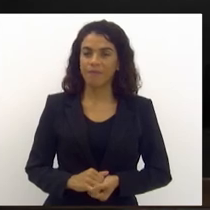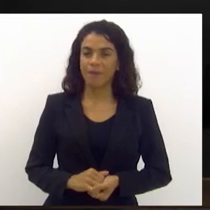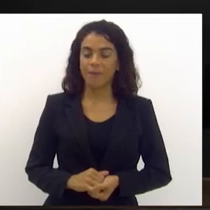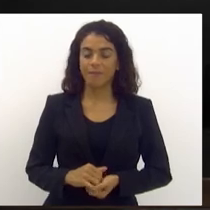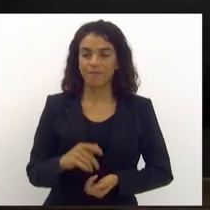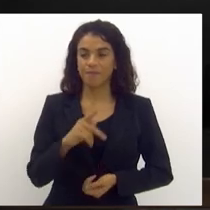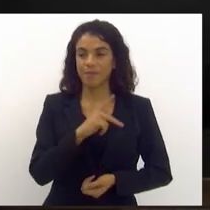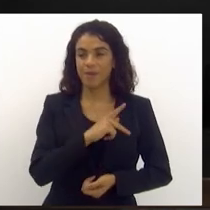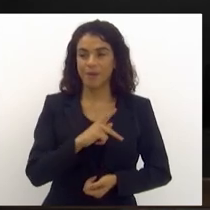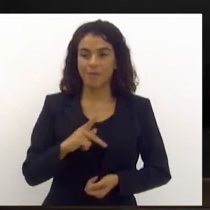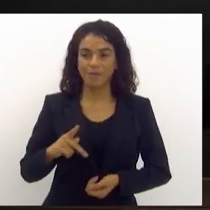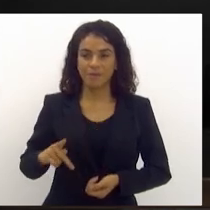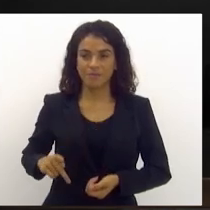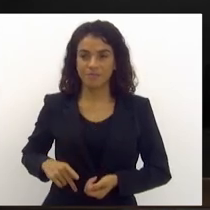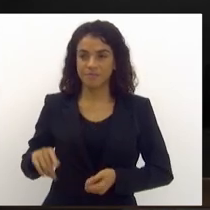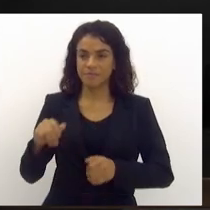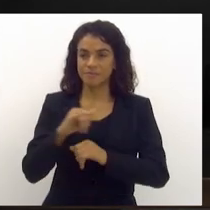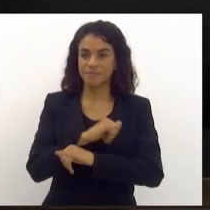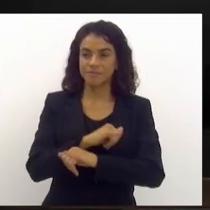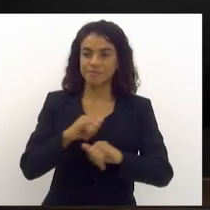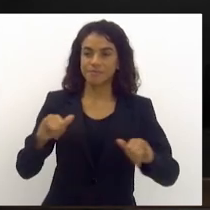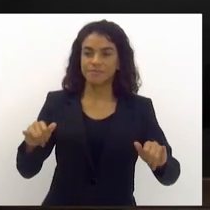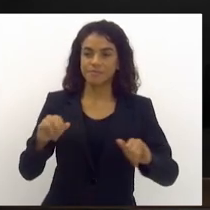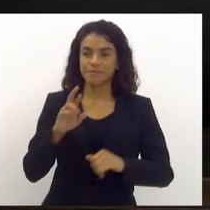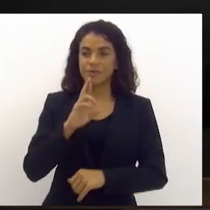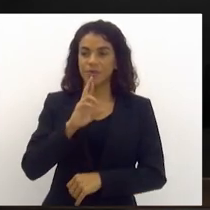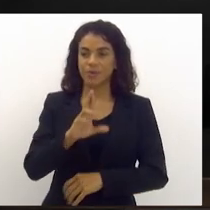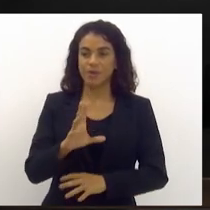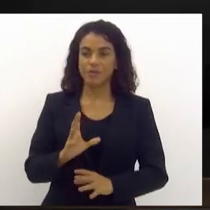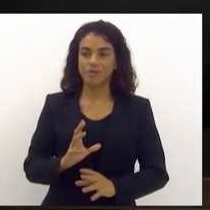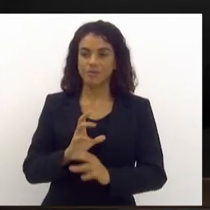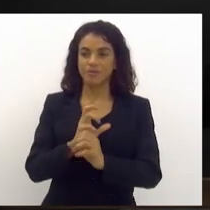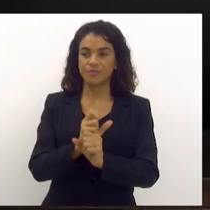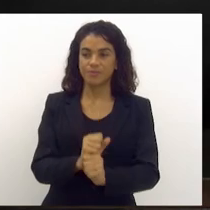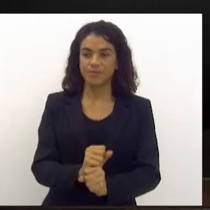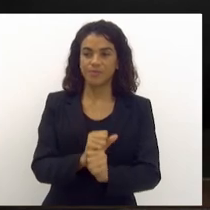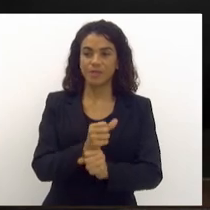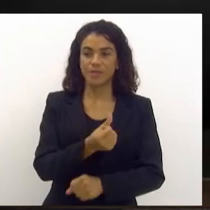A presidência proclama o resultado. Votaram